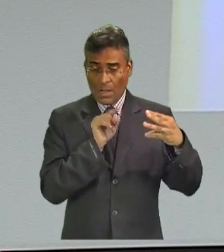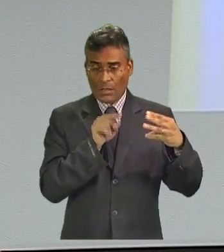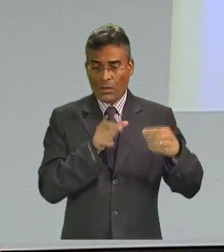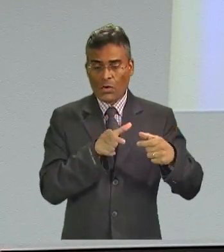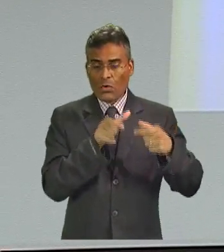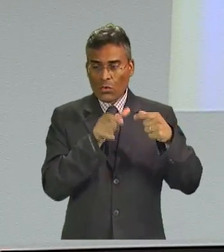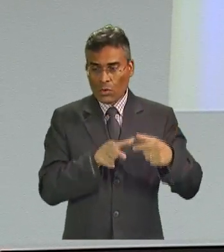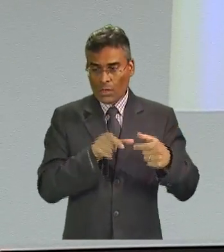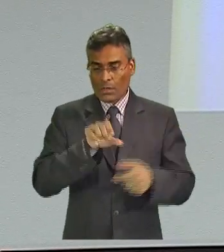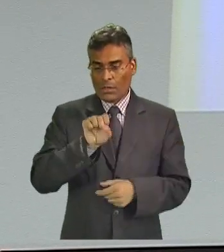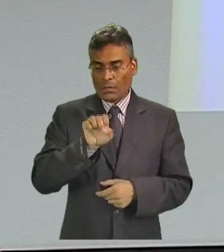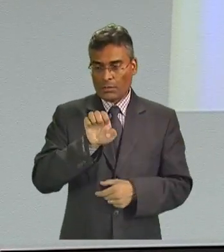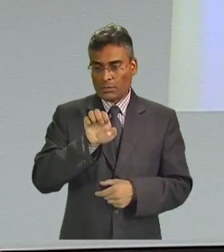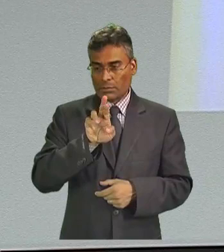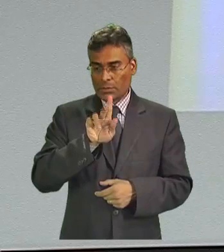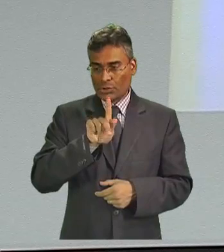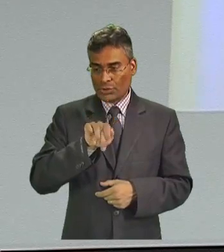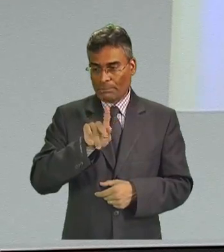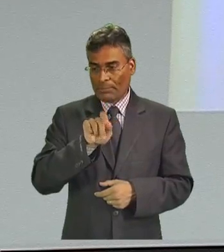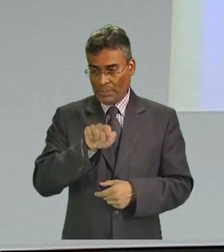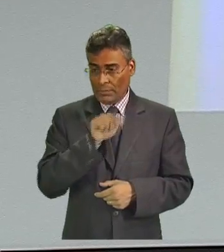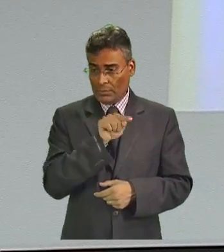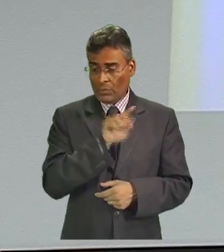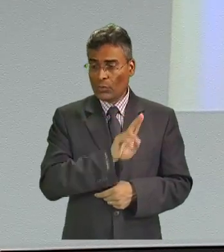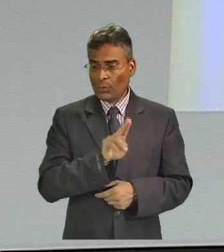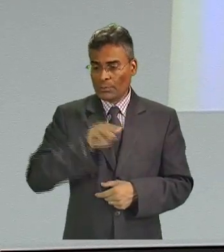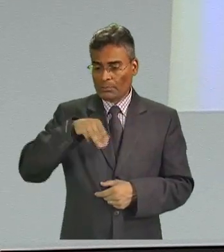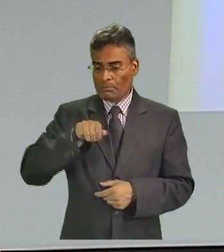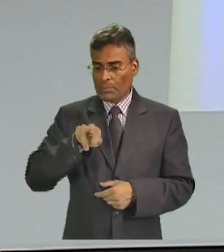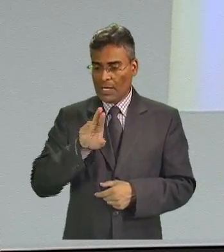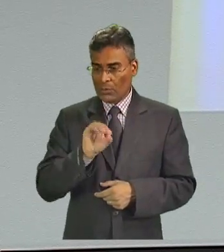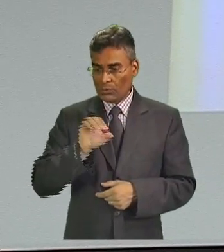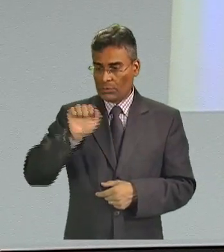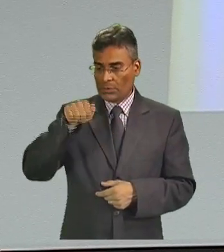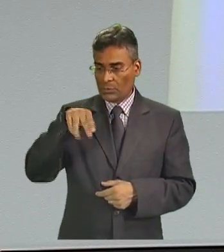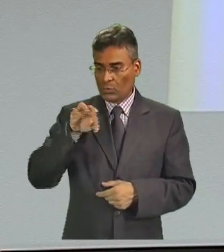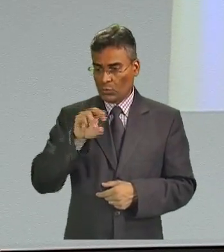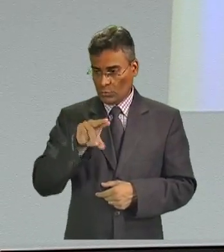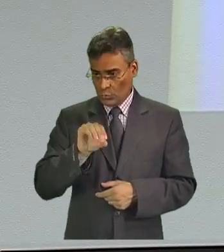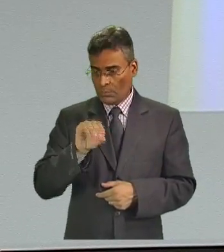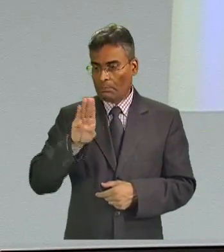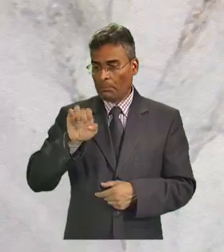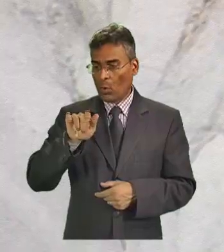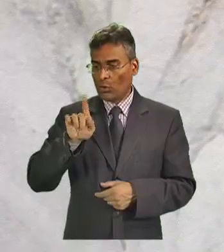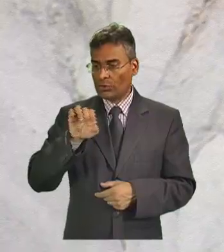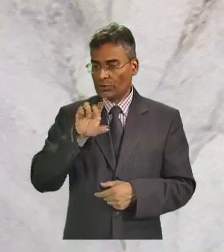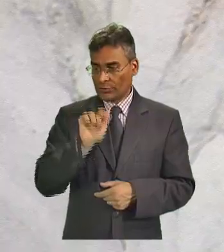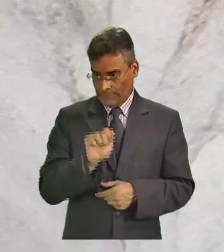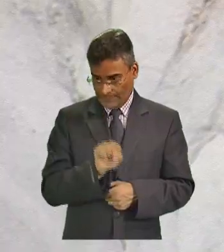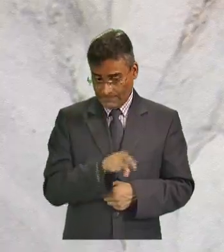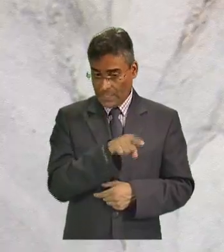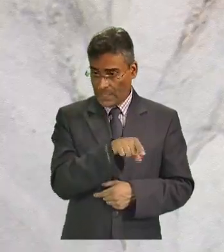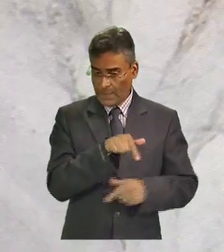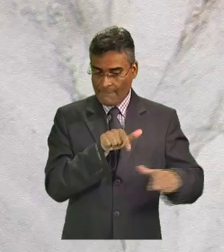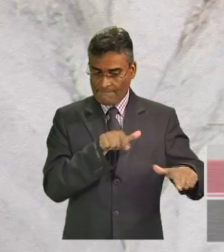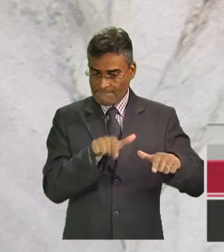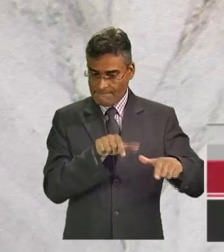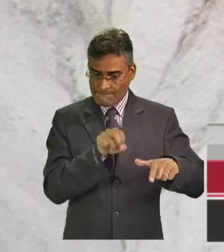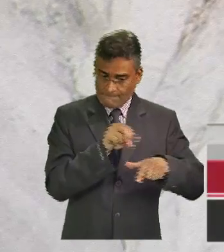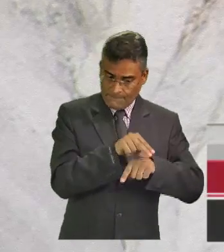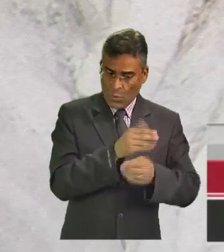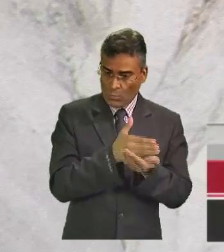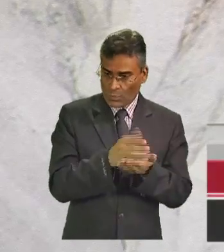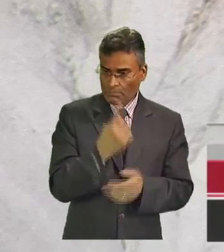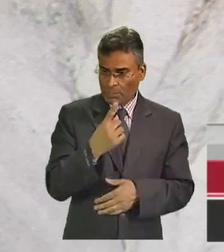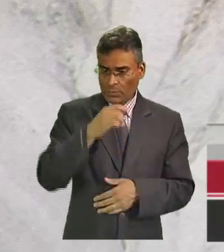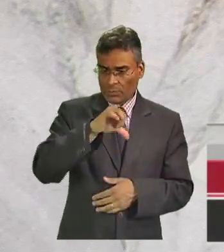Sergipe, o sargento Marcos Antônio Borges de Campos. Ele estava na Polícia Militar desde